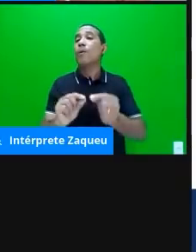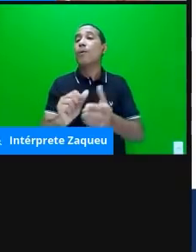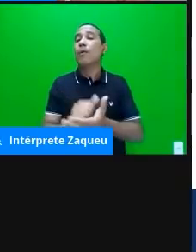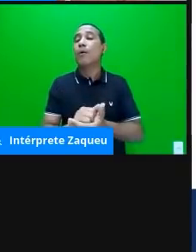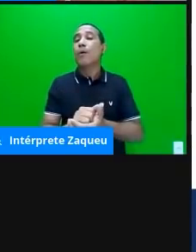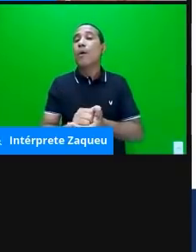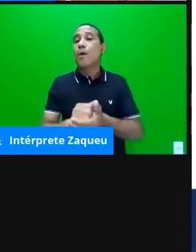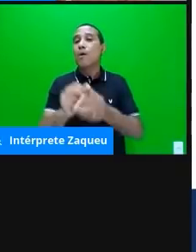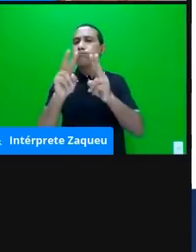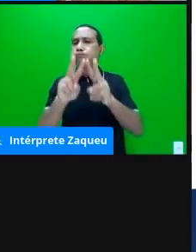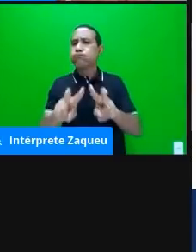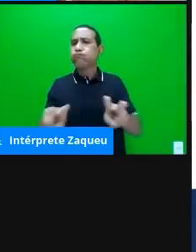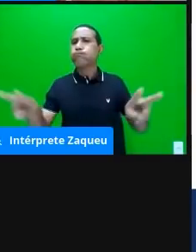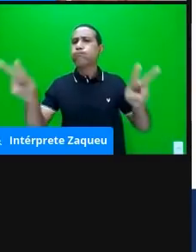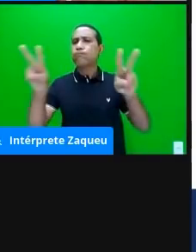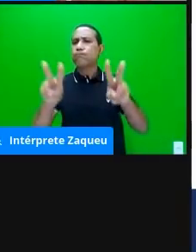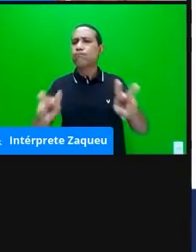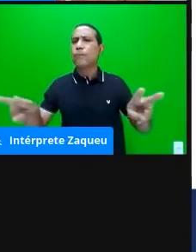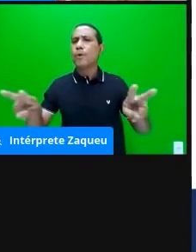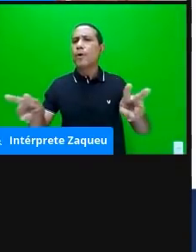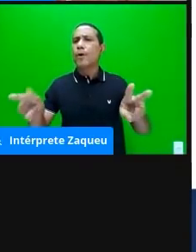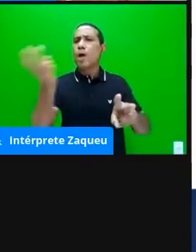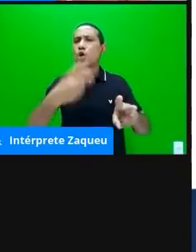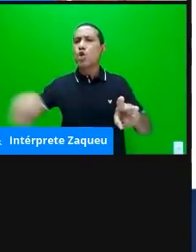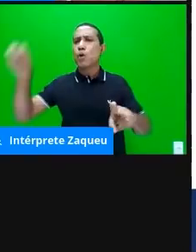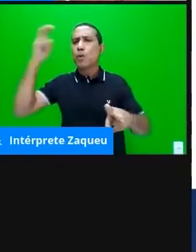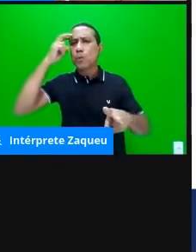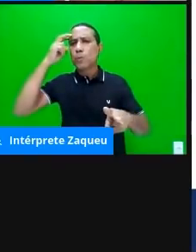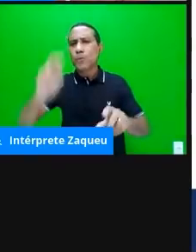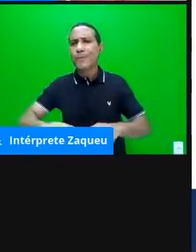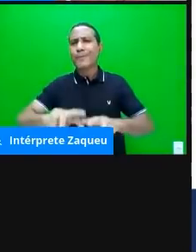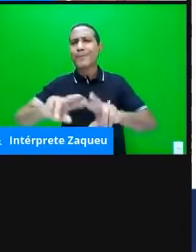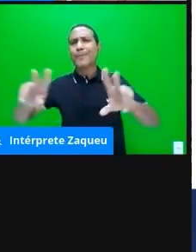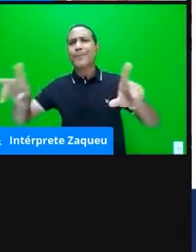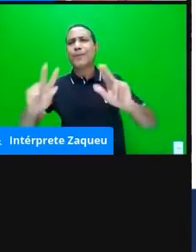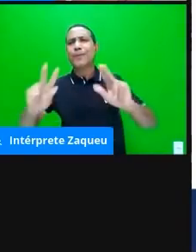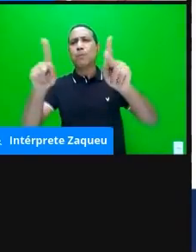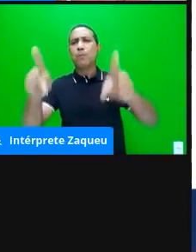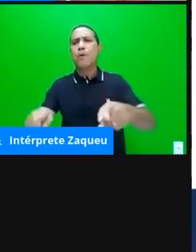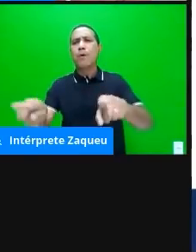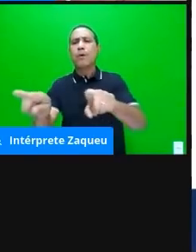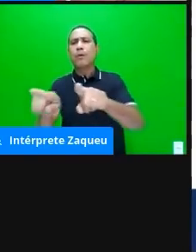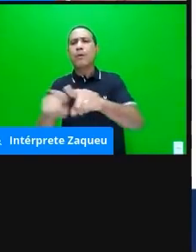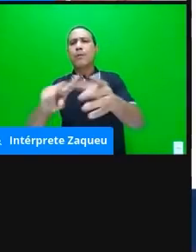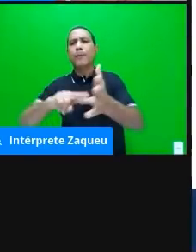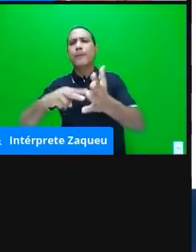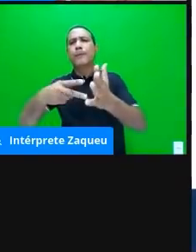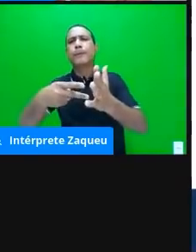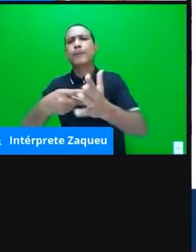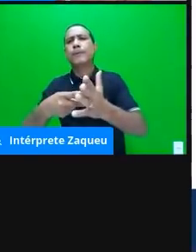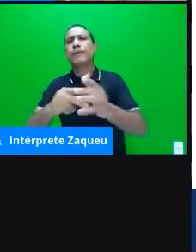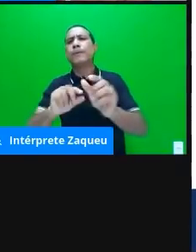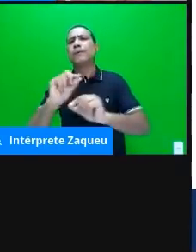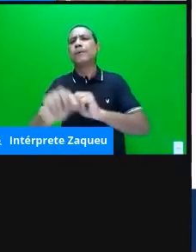para a multiplicidade cultural das populações e também para a semiótica, que constitui